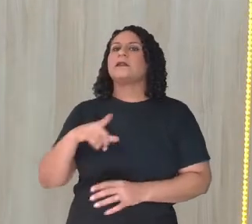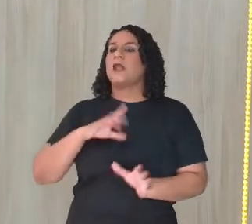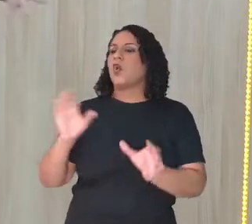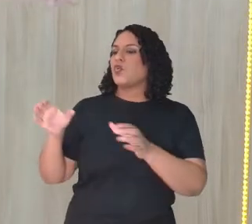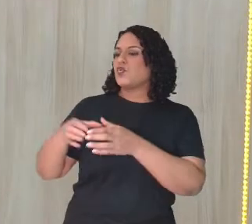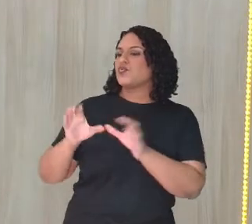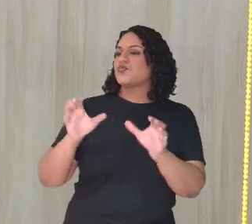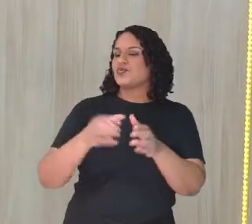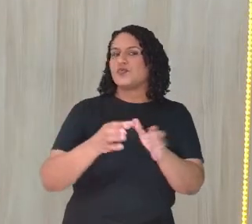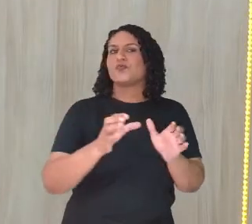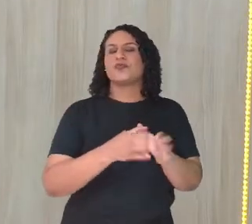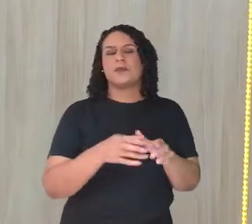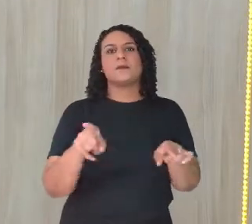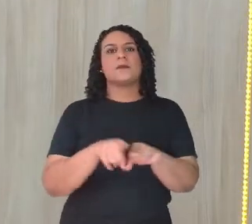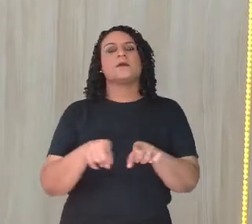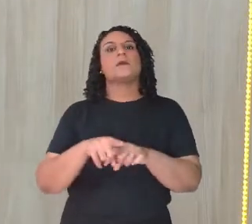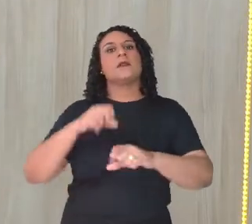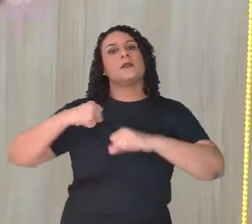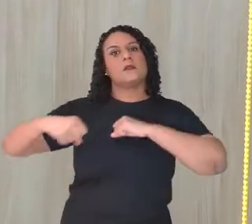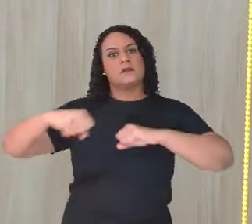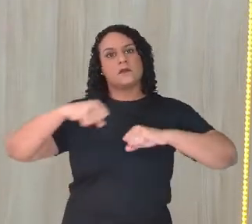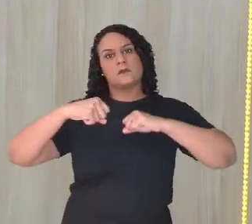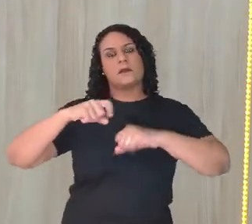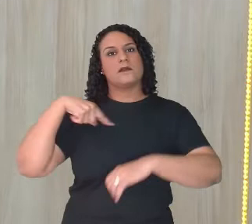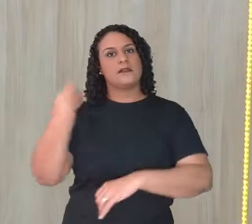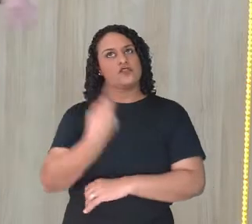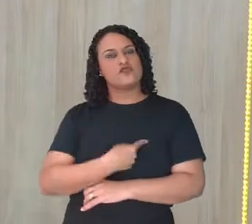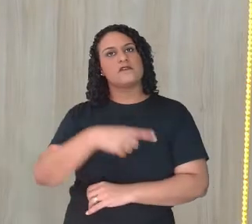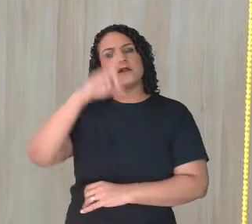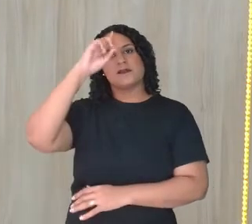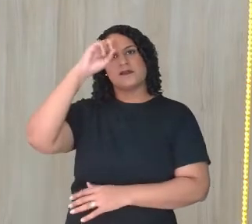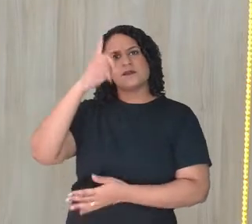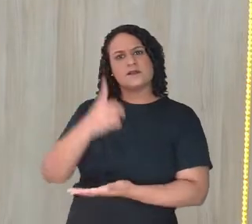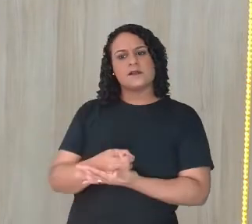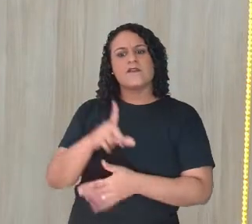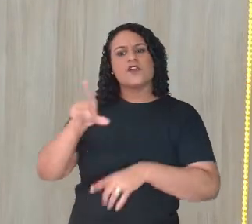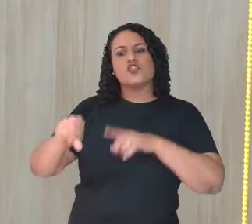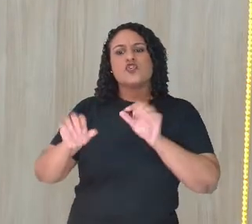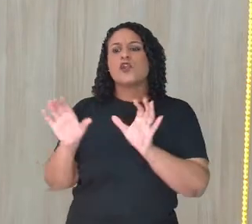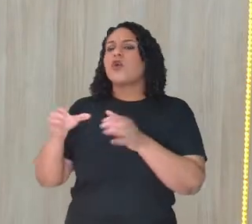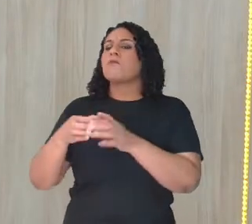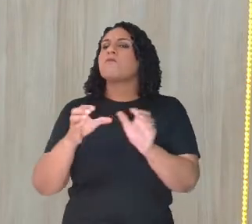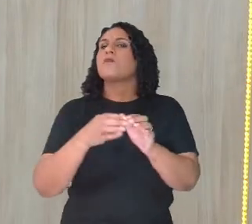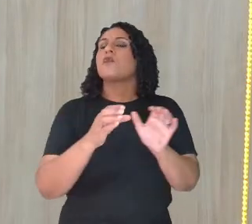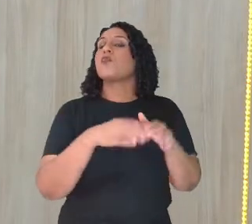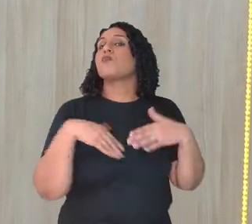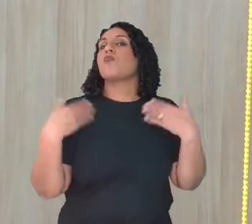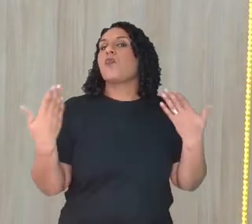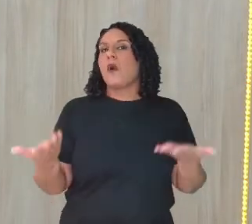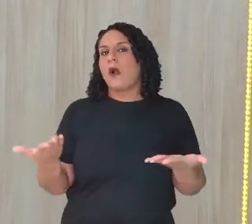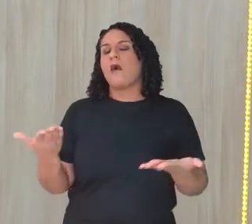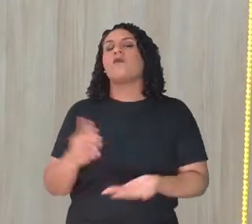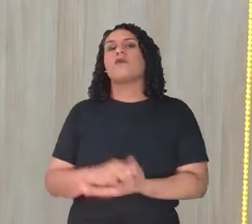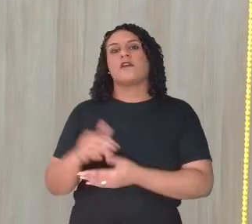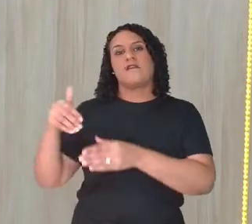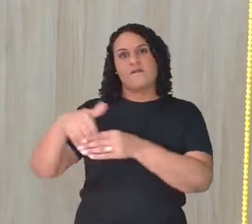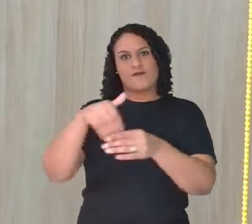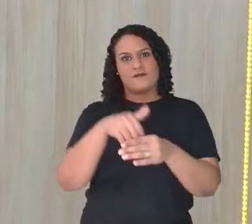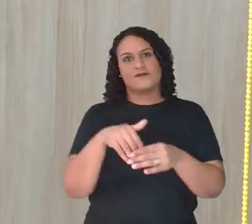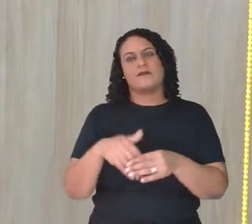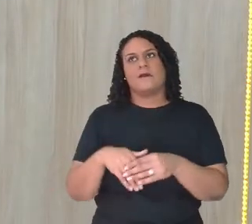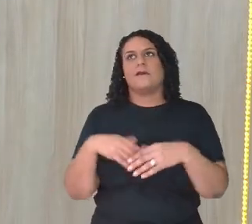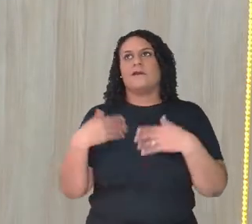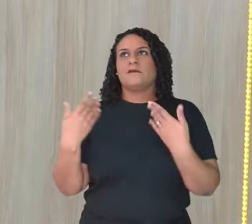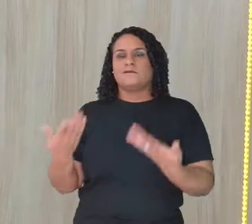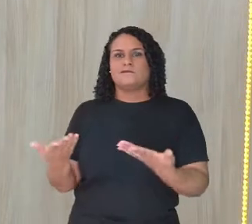Isso. E sempre há aqueles debates onde a gente vai decidir quem a gente vai votar. Então, não é algo